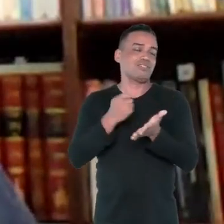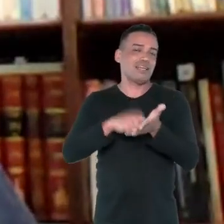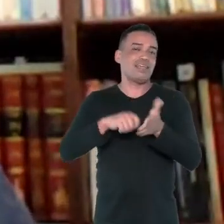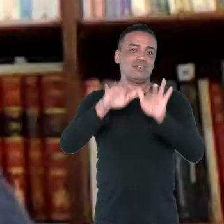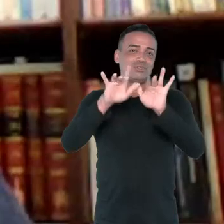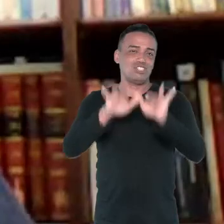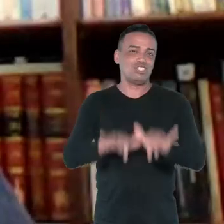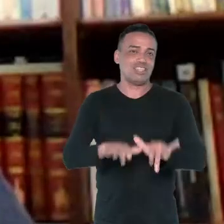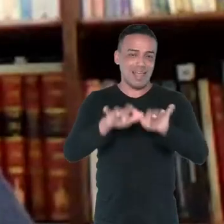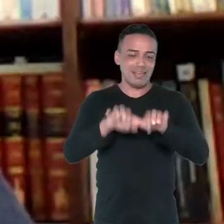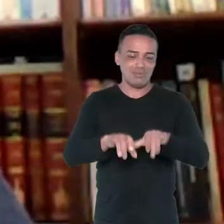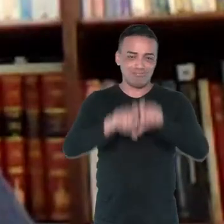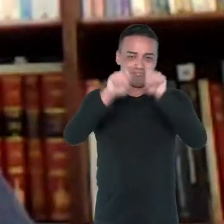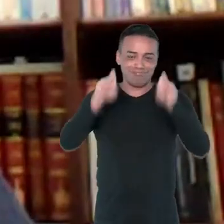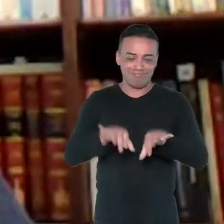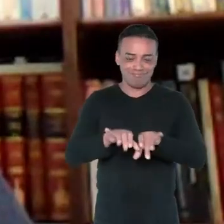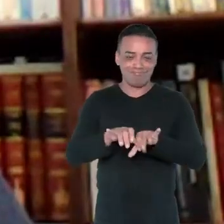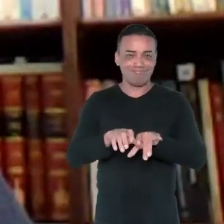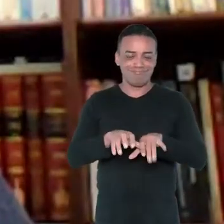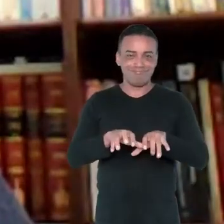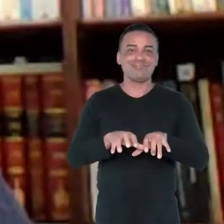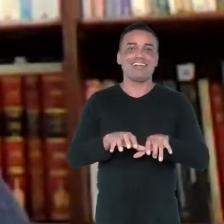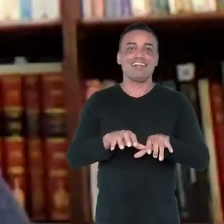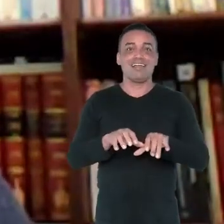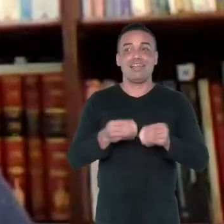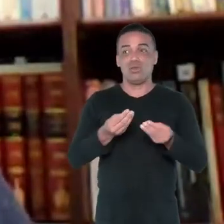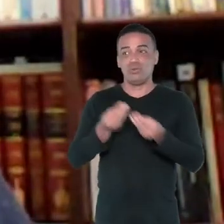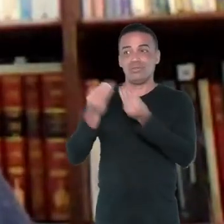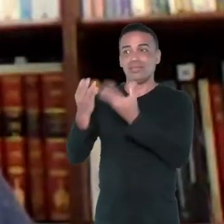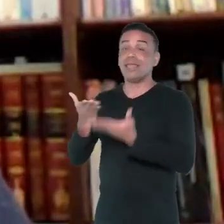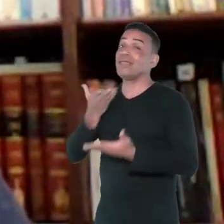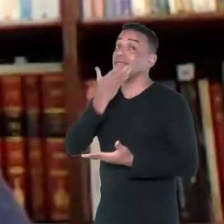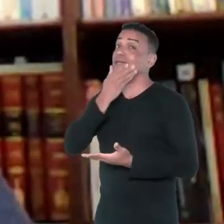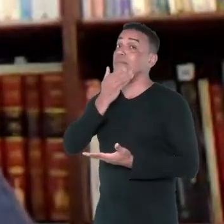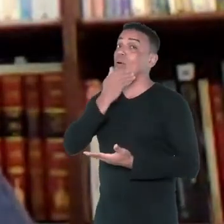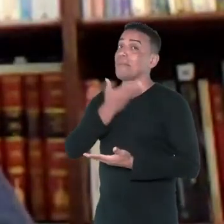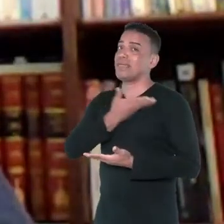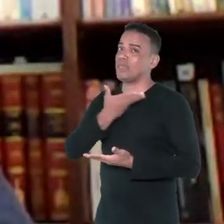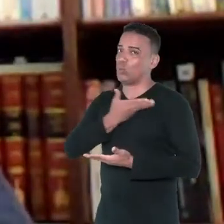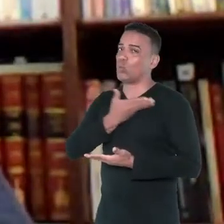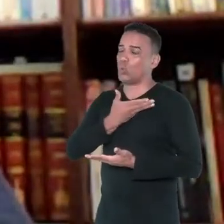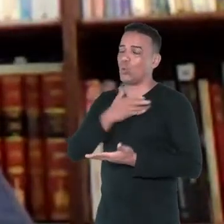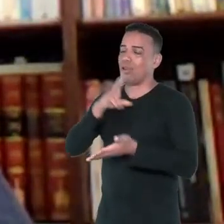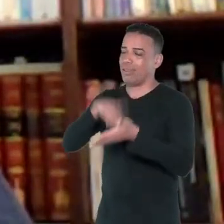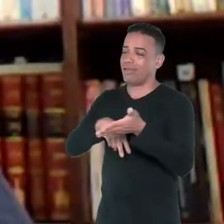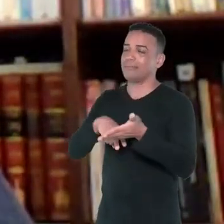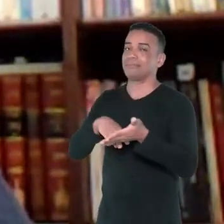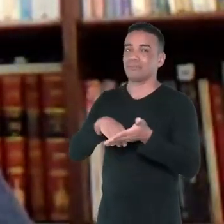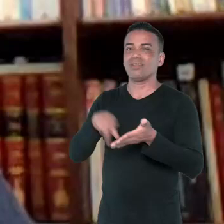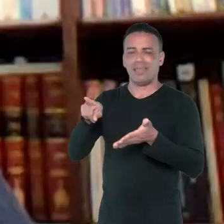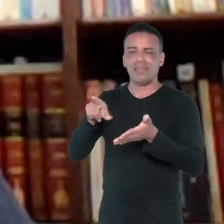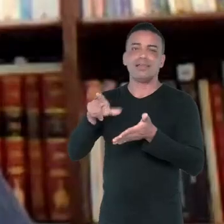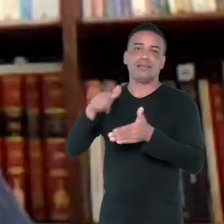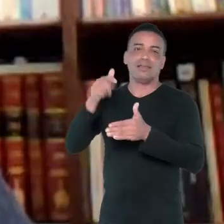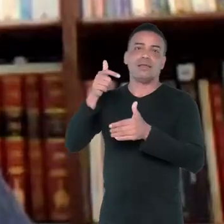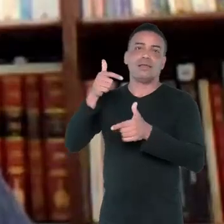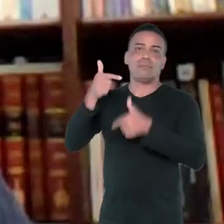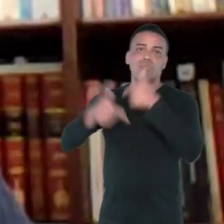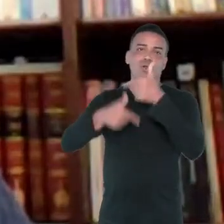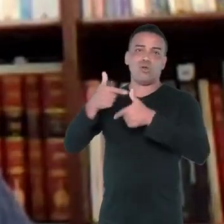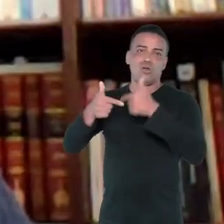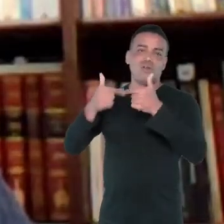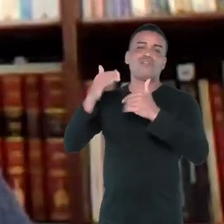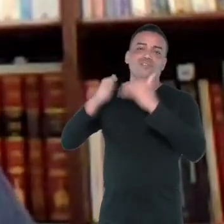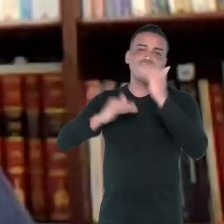digitado ainda, eu dei para um amigo meu ler, que é jornalista,